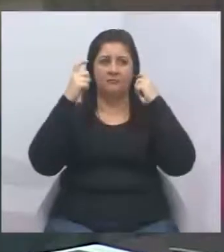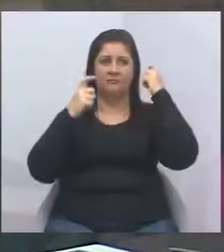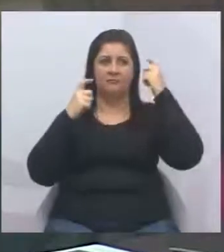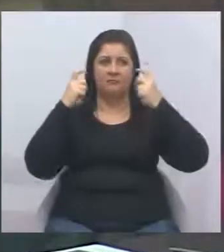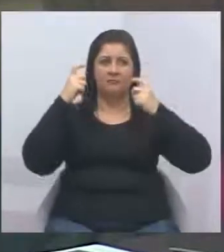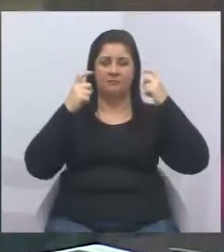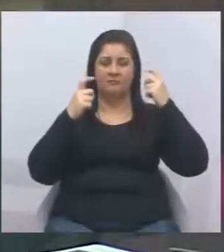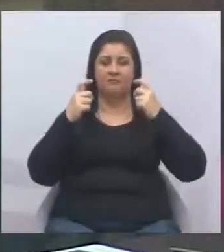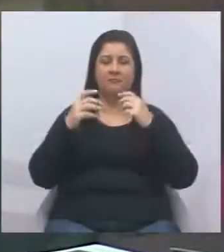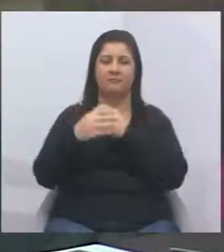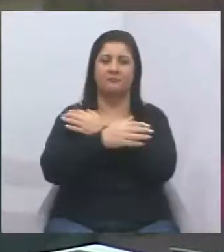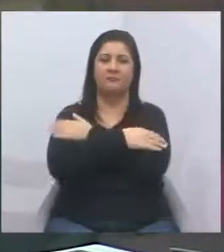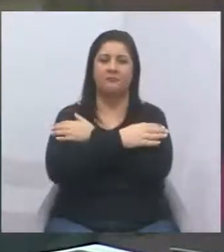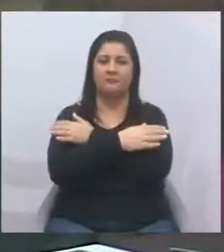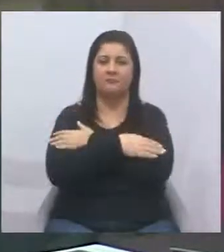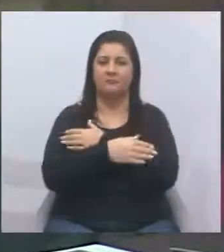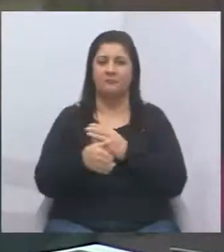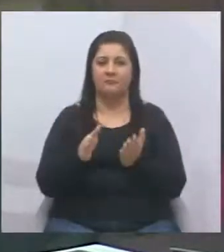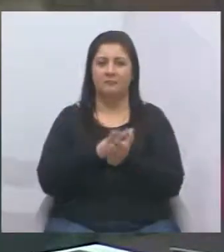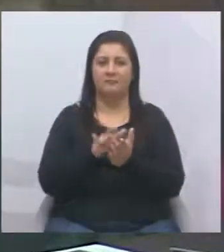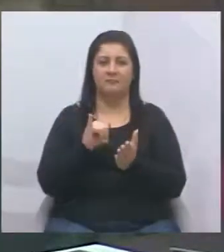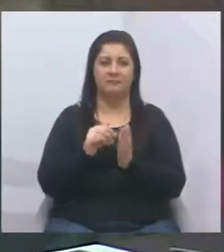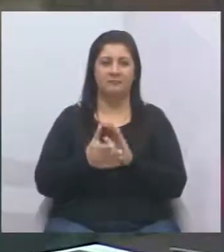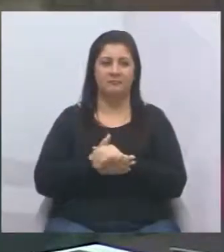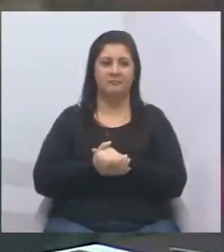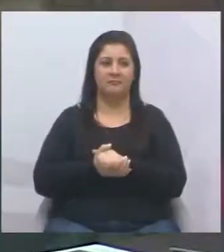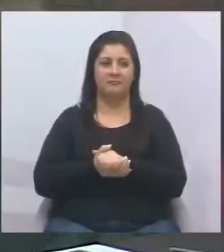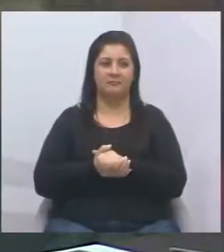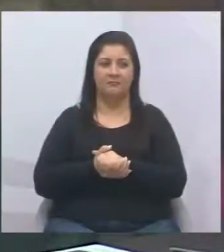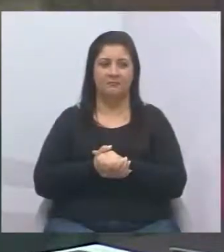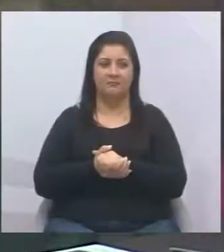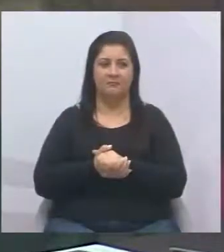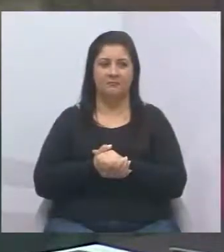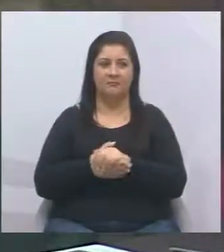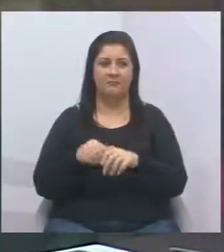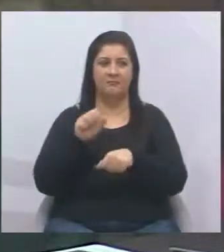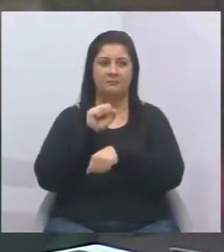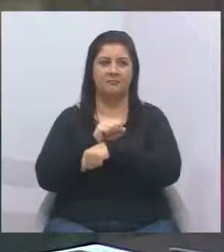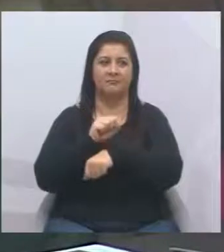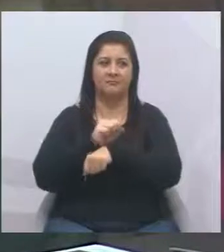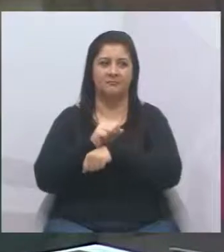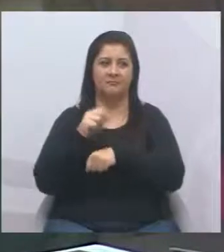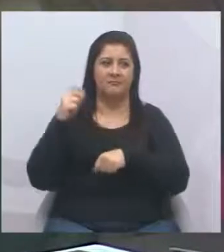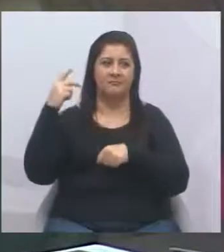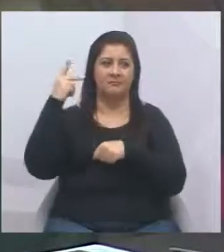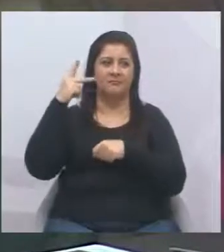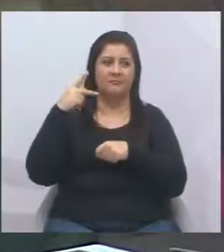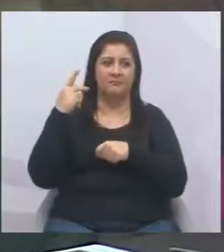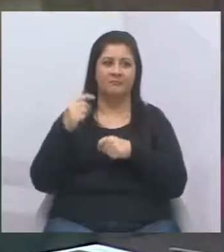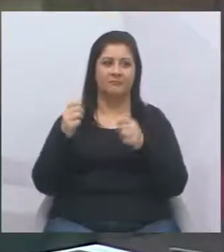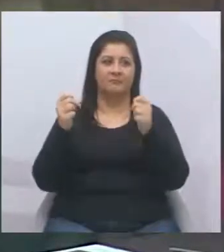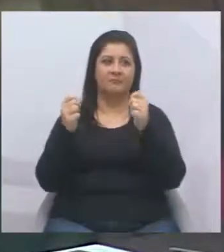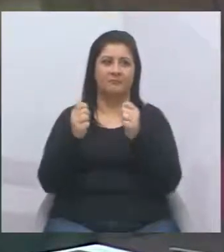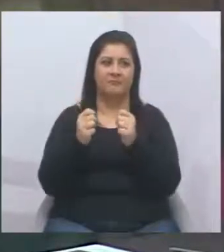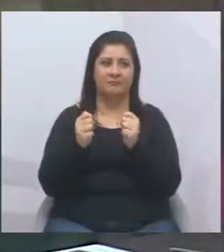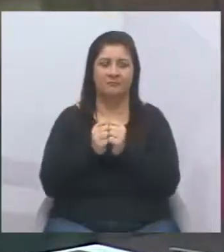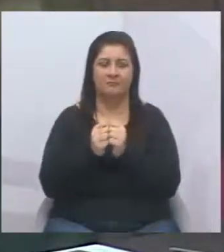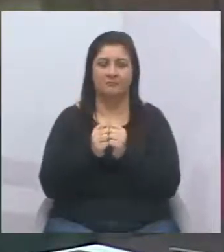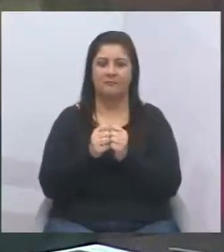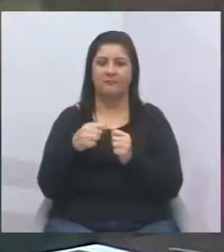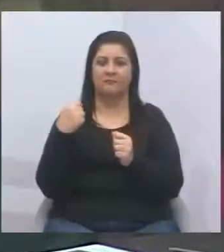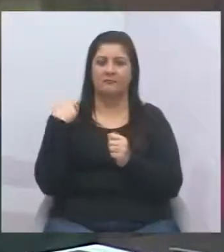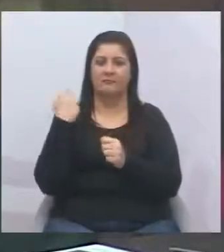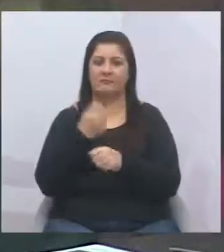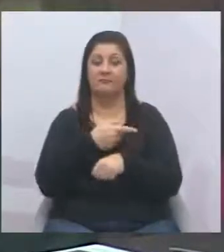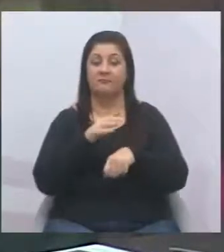com o desemprego da cidade de Jacareí. E conto com os nobres vereadores, junto nessa casa, vamos